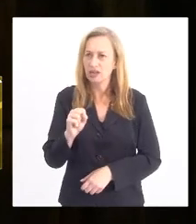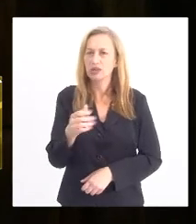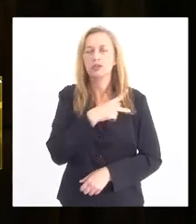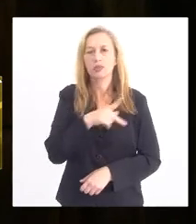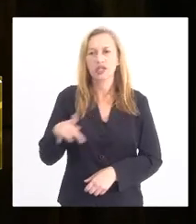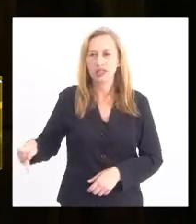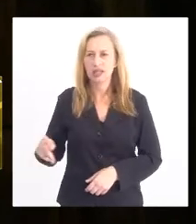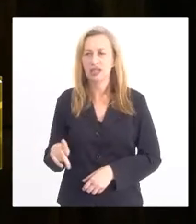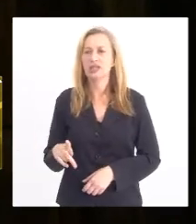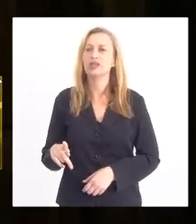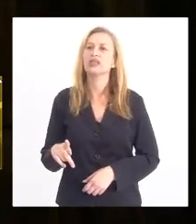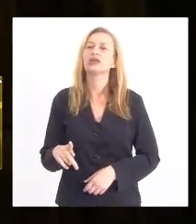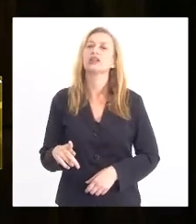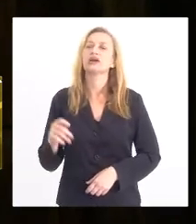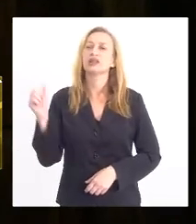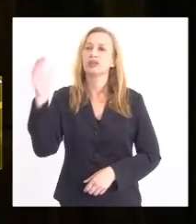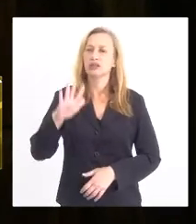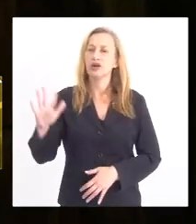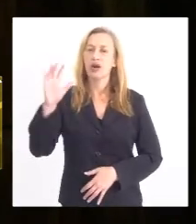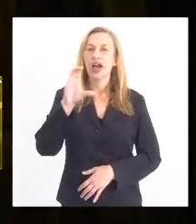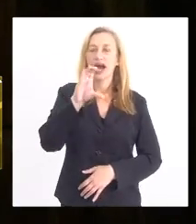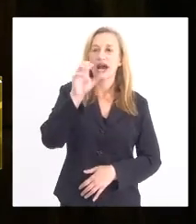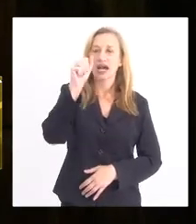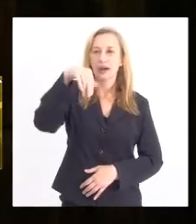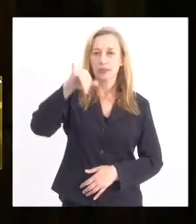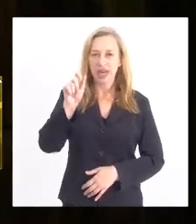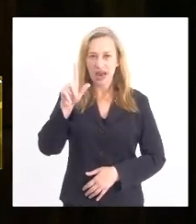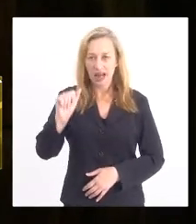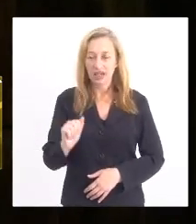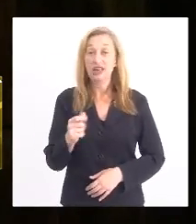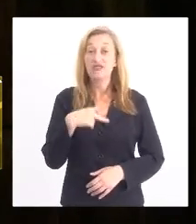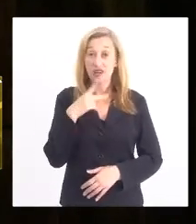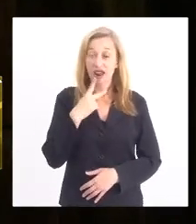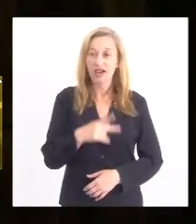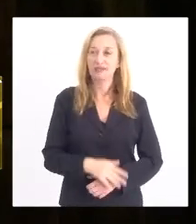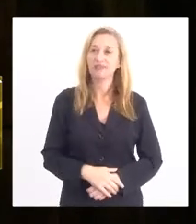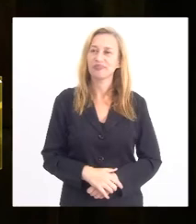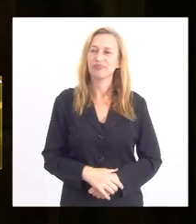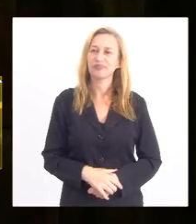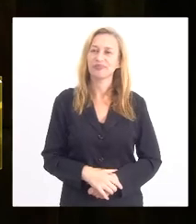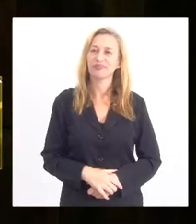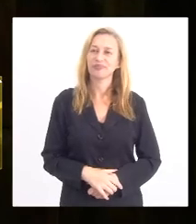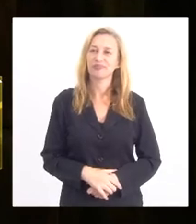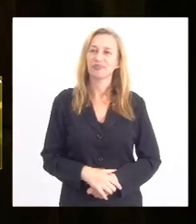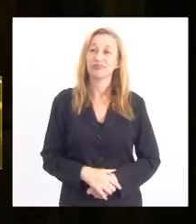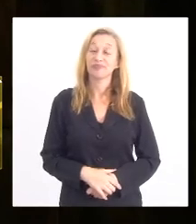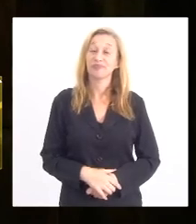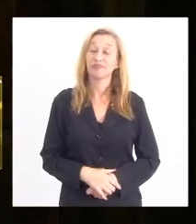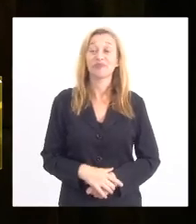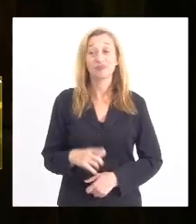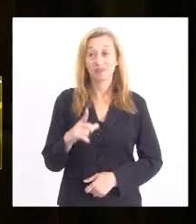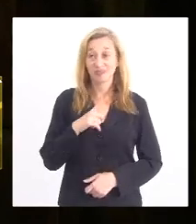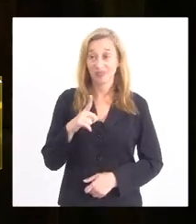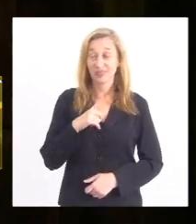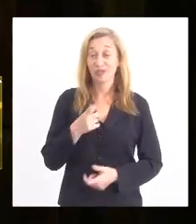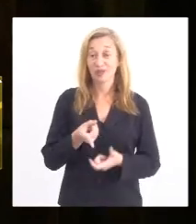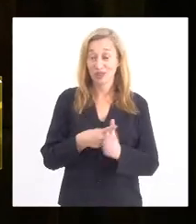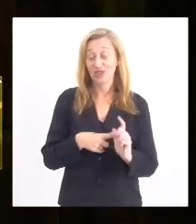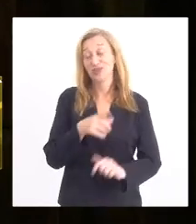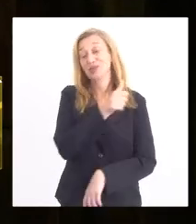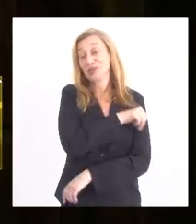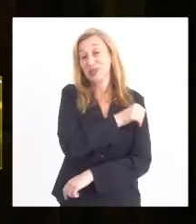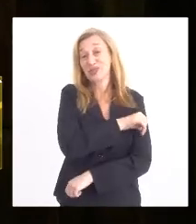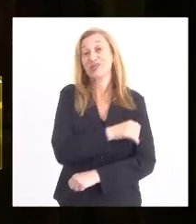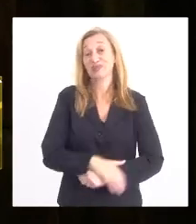da embratur nacional a Camila o e dizer que nós temos um débito com o Rio de